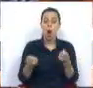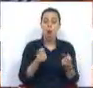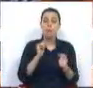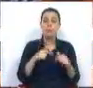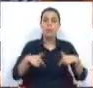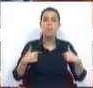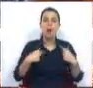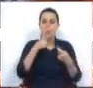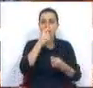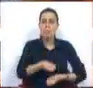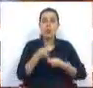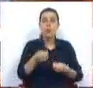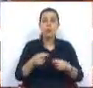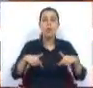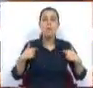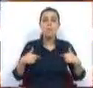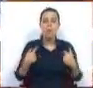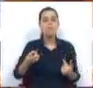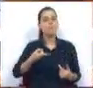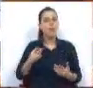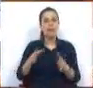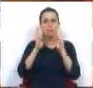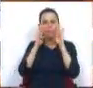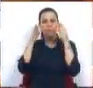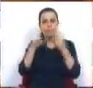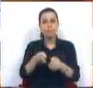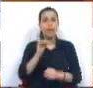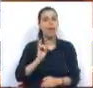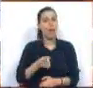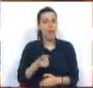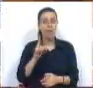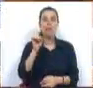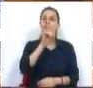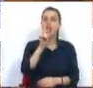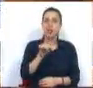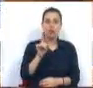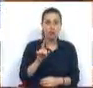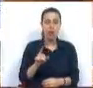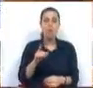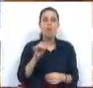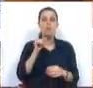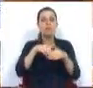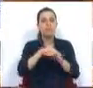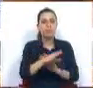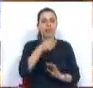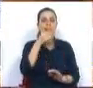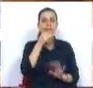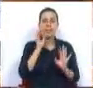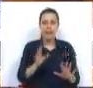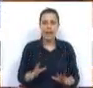de produtores que nós devemos centrar a questão do Banco de